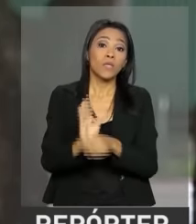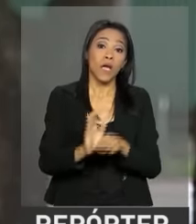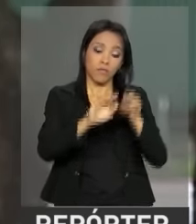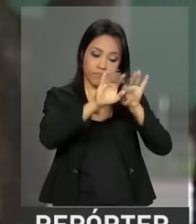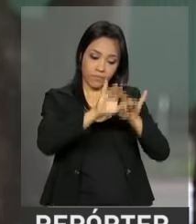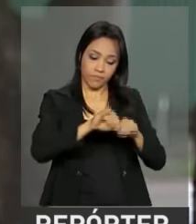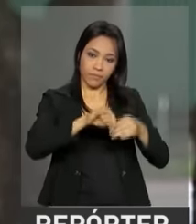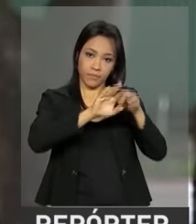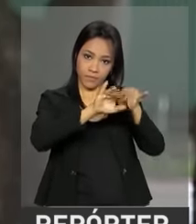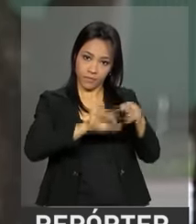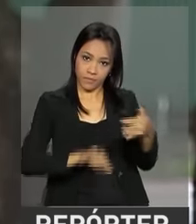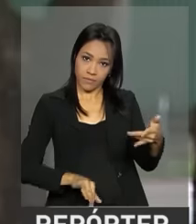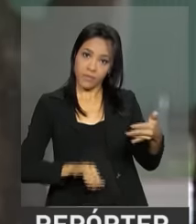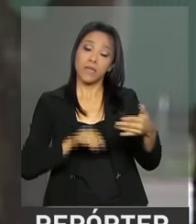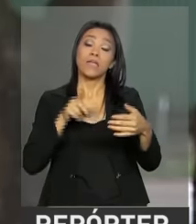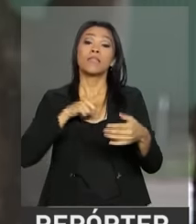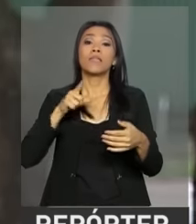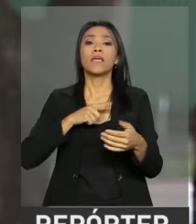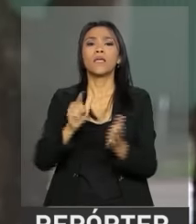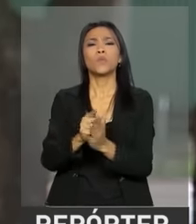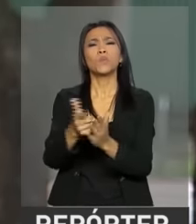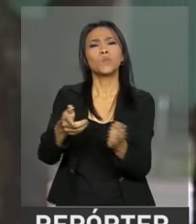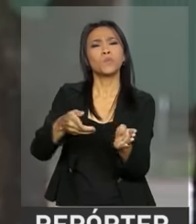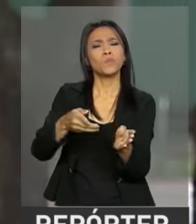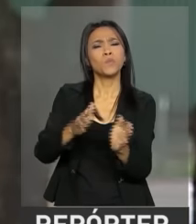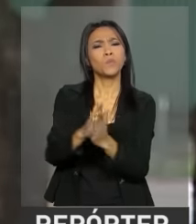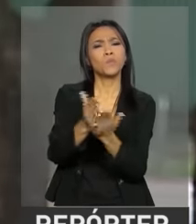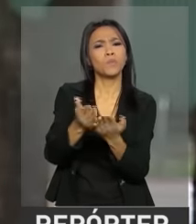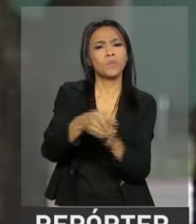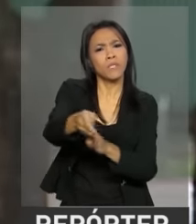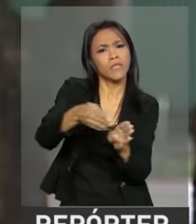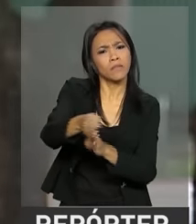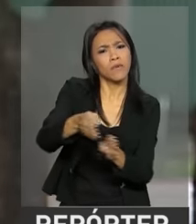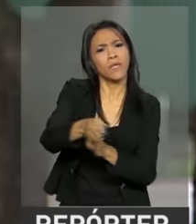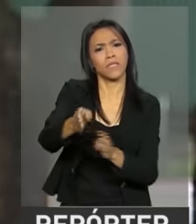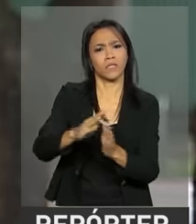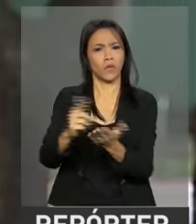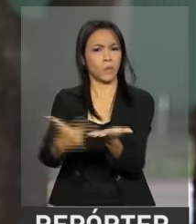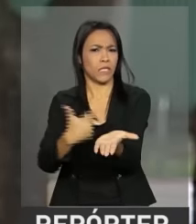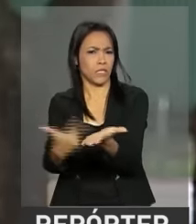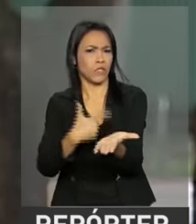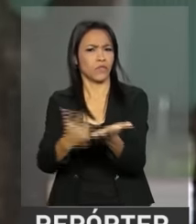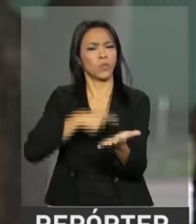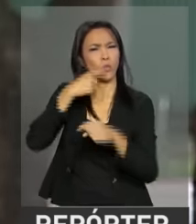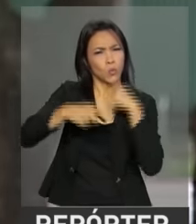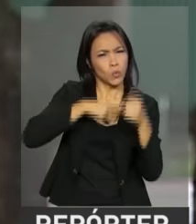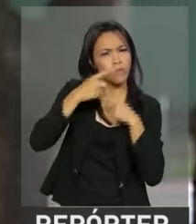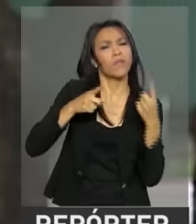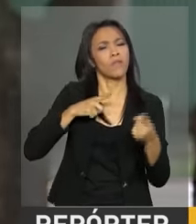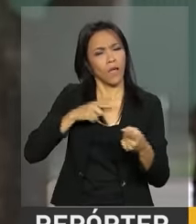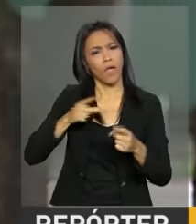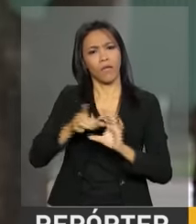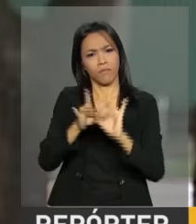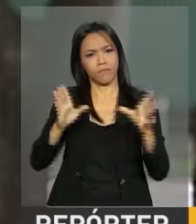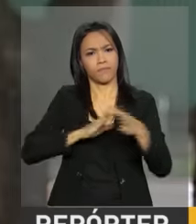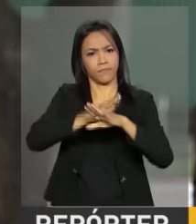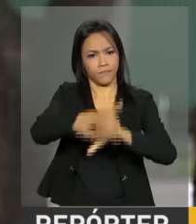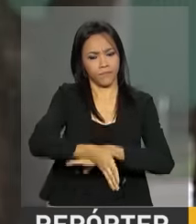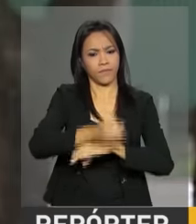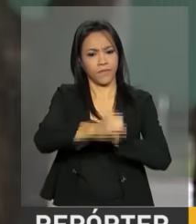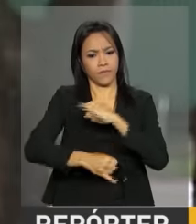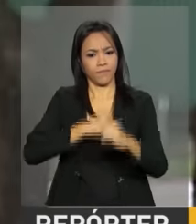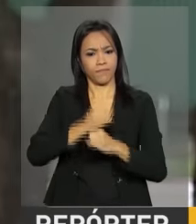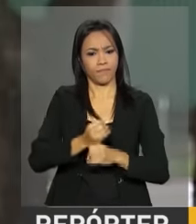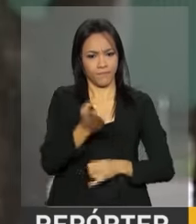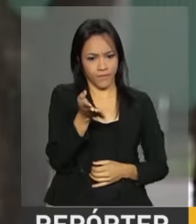a Receita Federal disponibiliza o guia do Viajante com respostas paraas principais dúvidas ele está disponível na internet no endereço